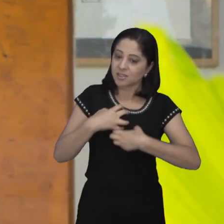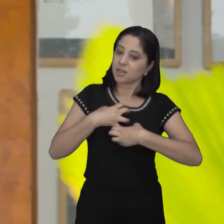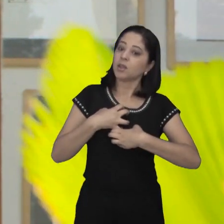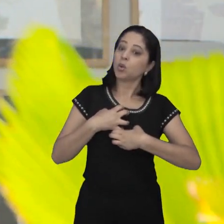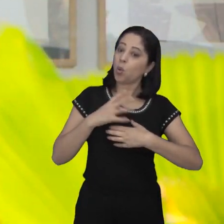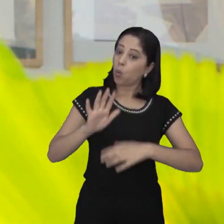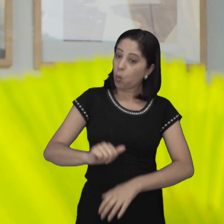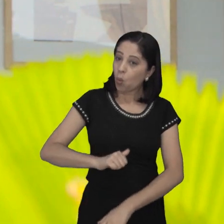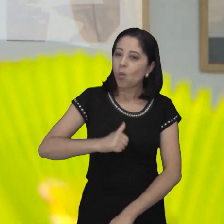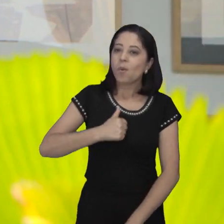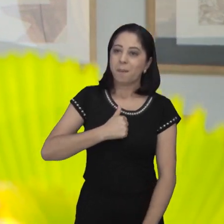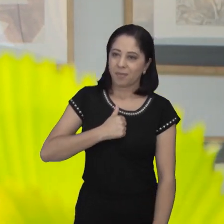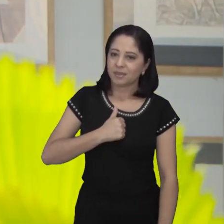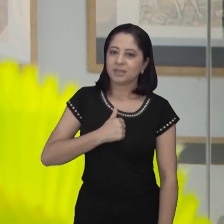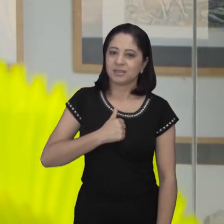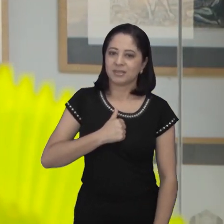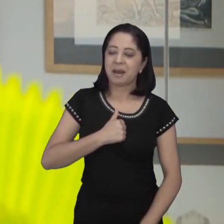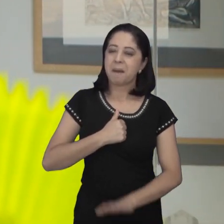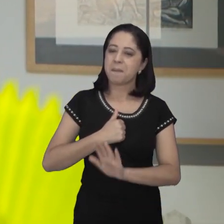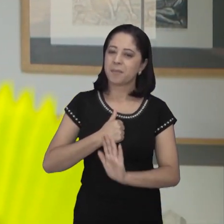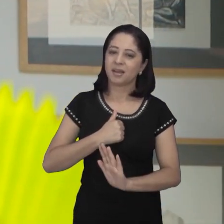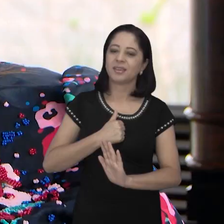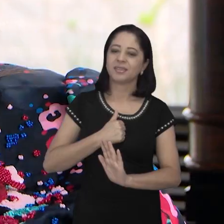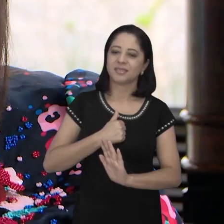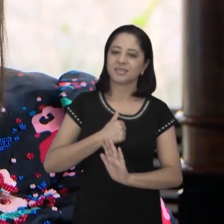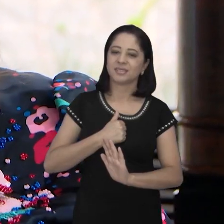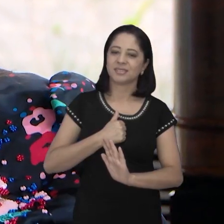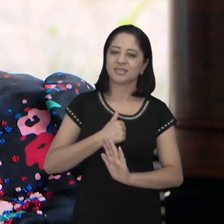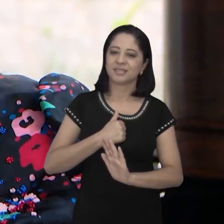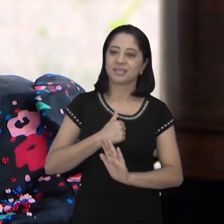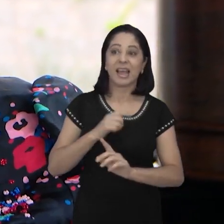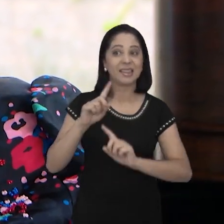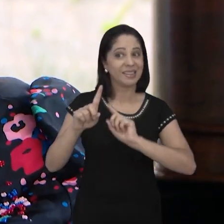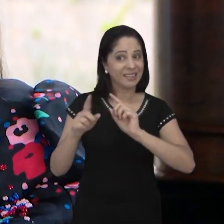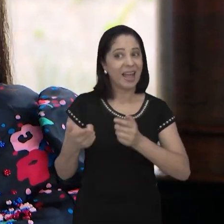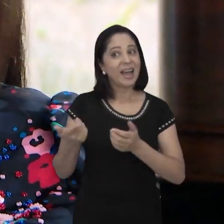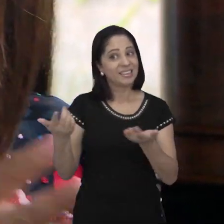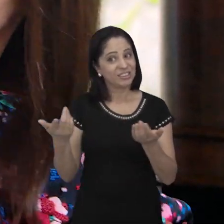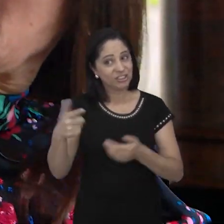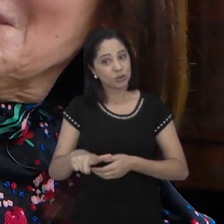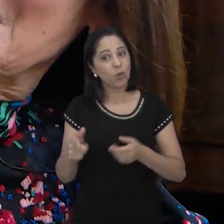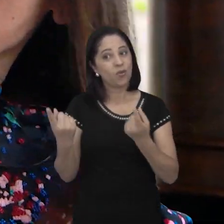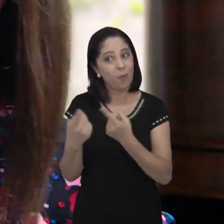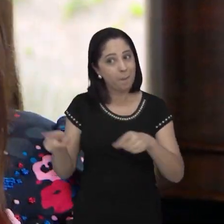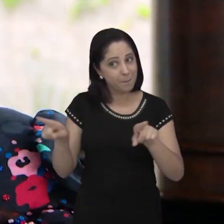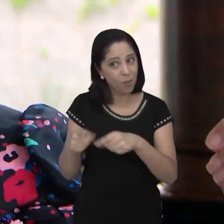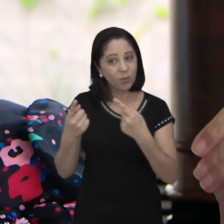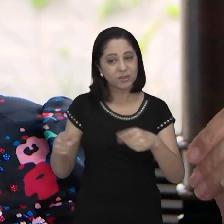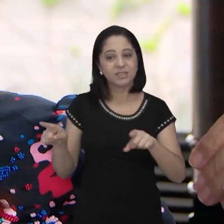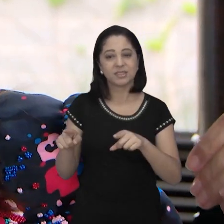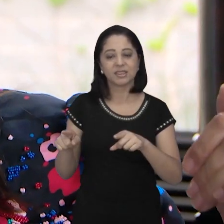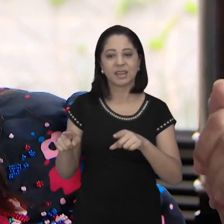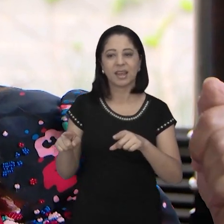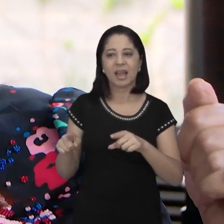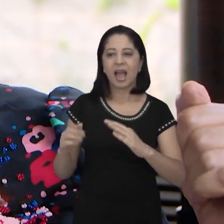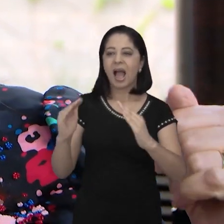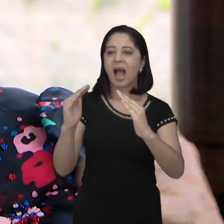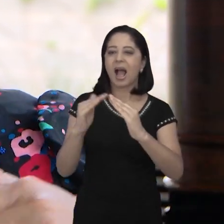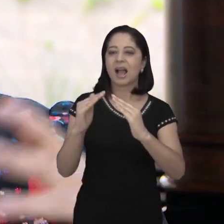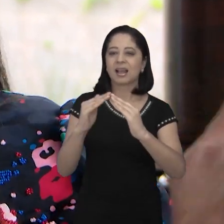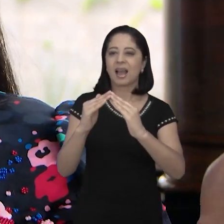dá uma sensação muito grande de bem-estar, né? Mas também, voltando para a música, vamos